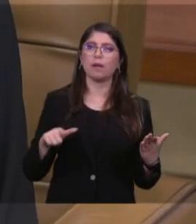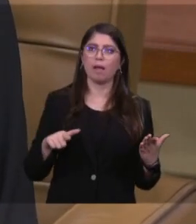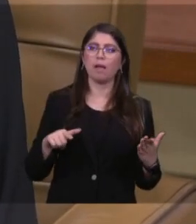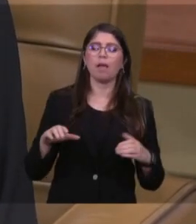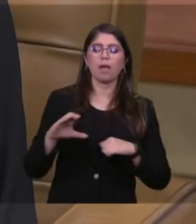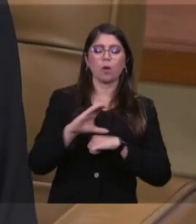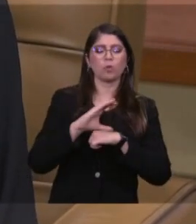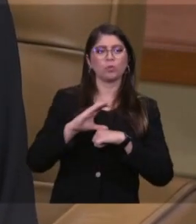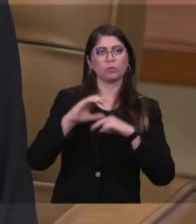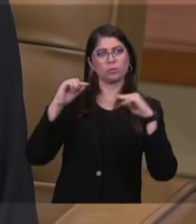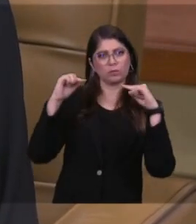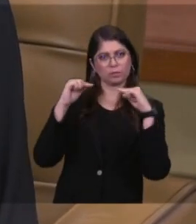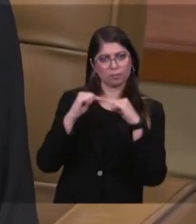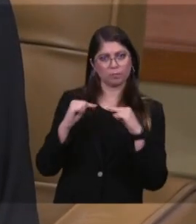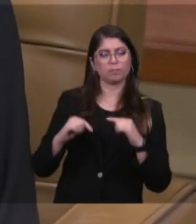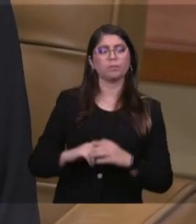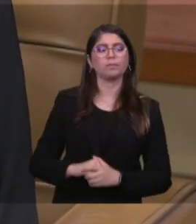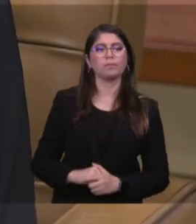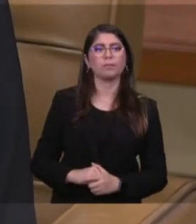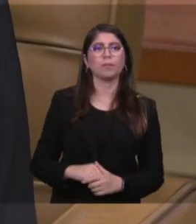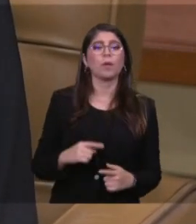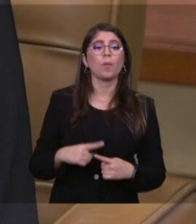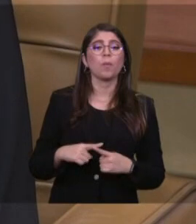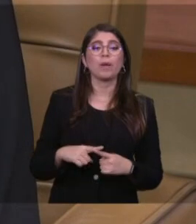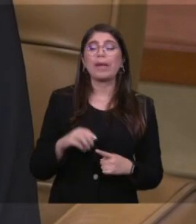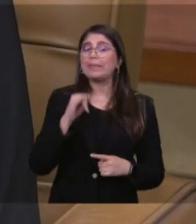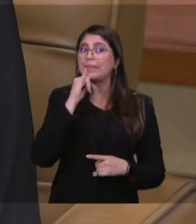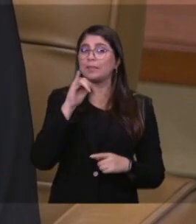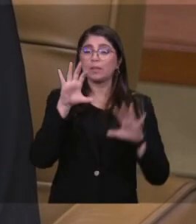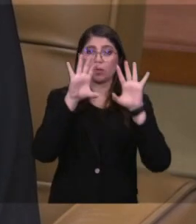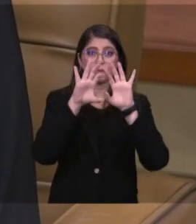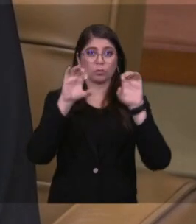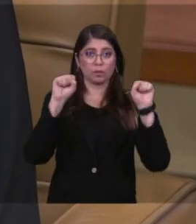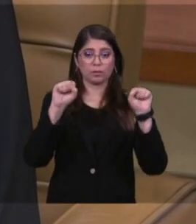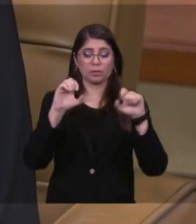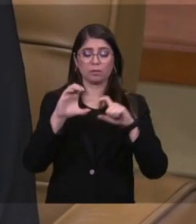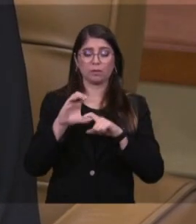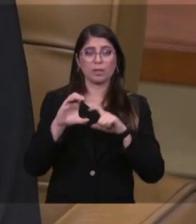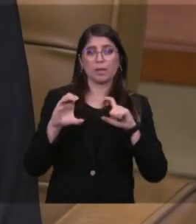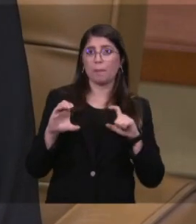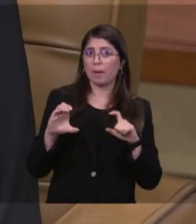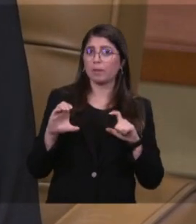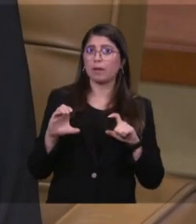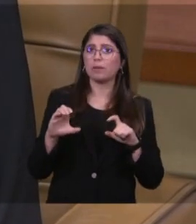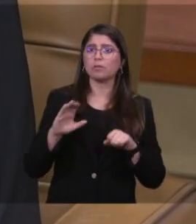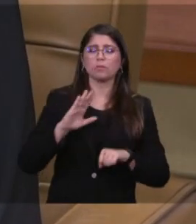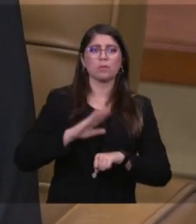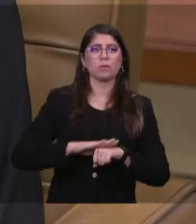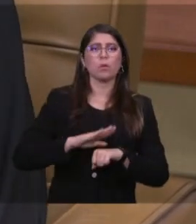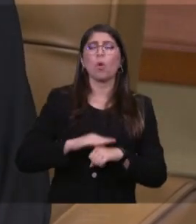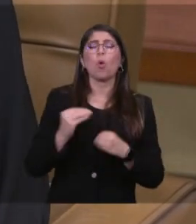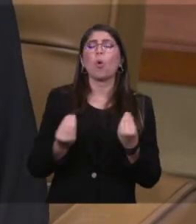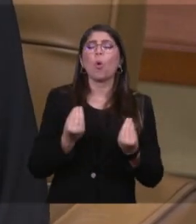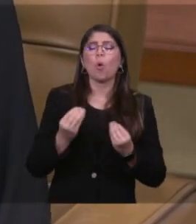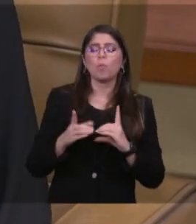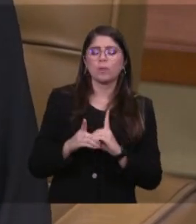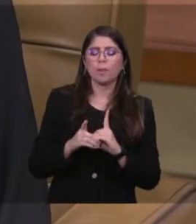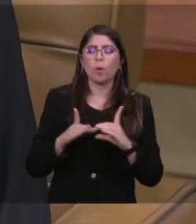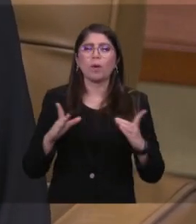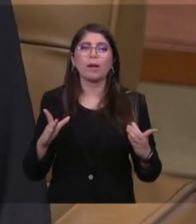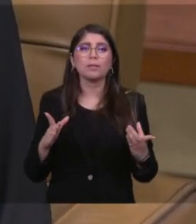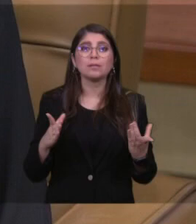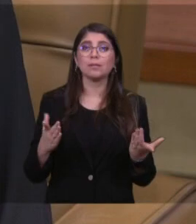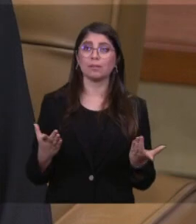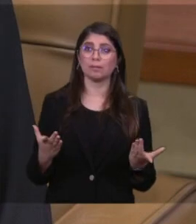constitucional. Afinal, sem uma Corte Constitucional livre e independente, não há democracia nos